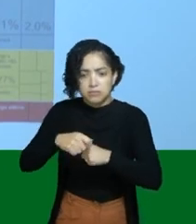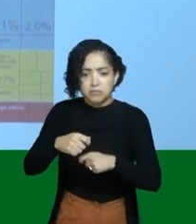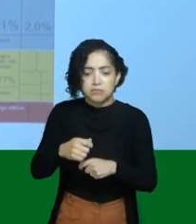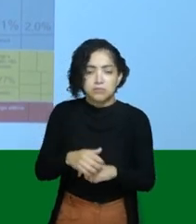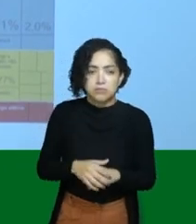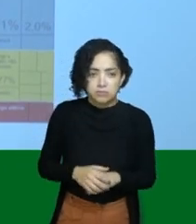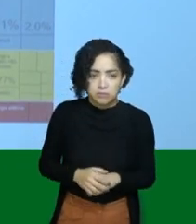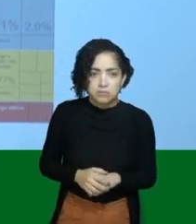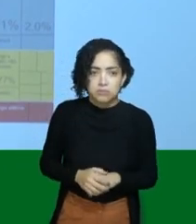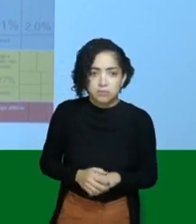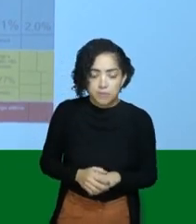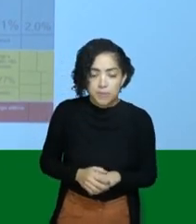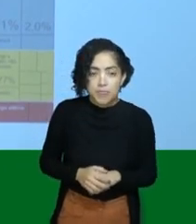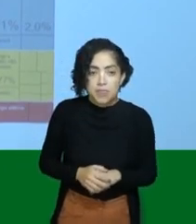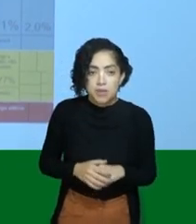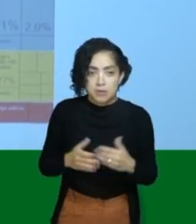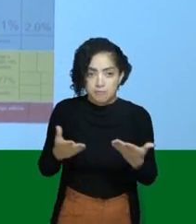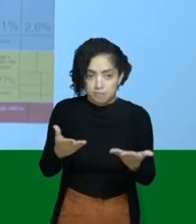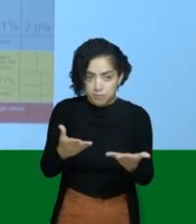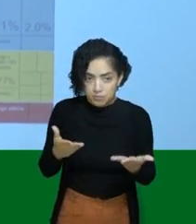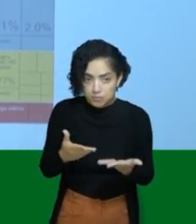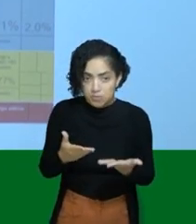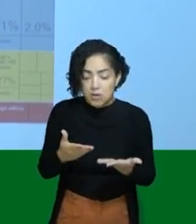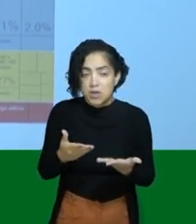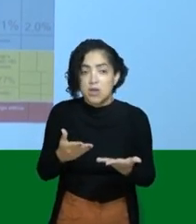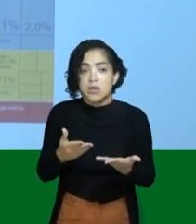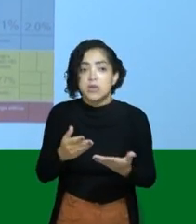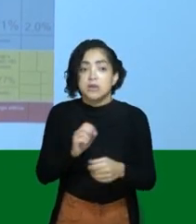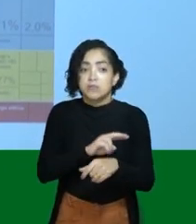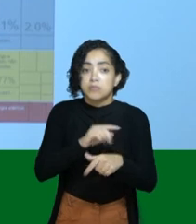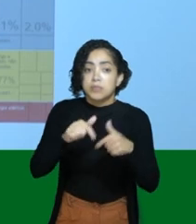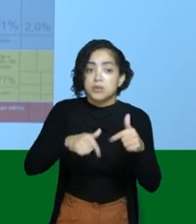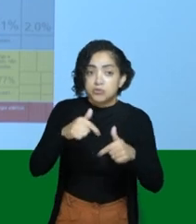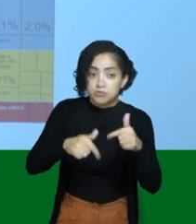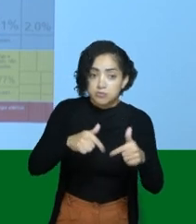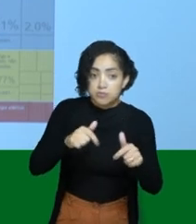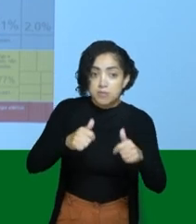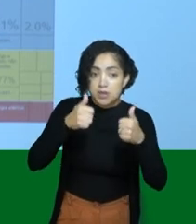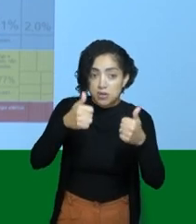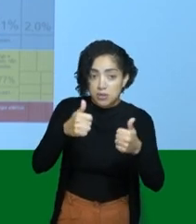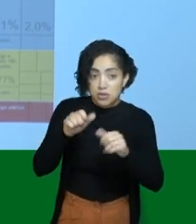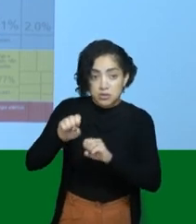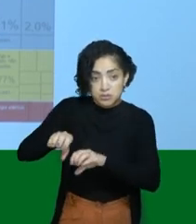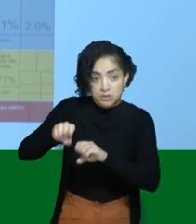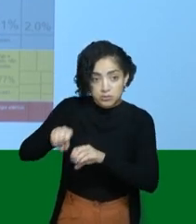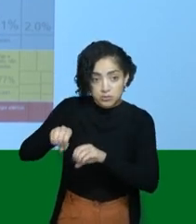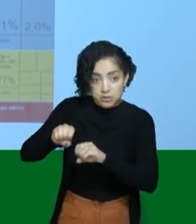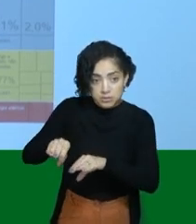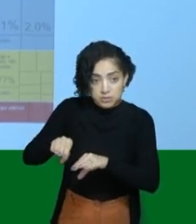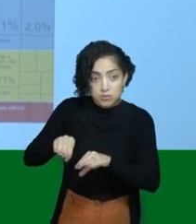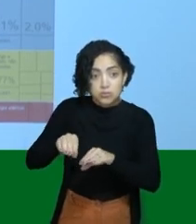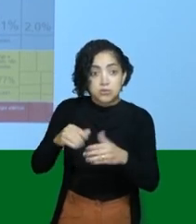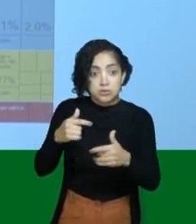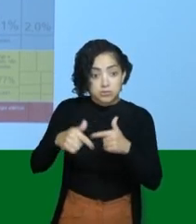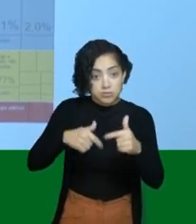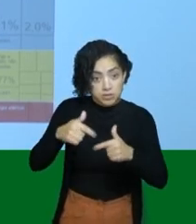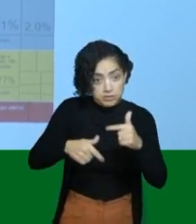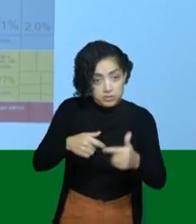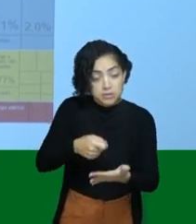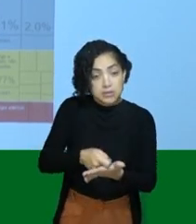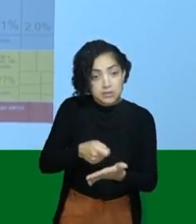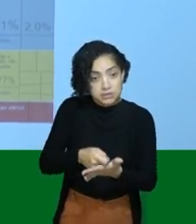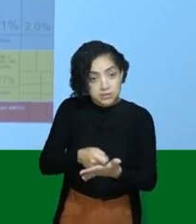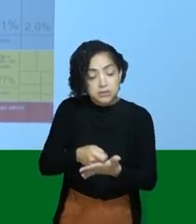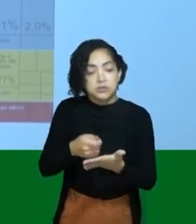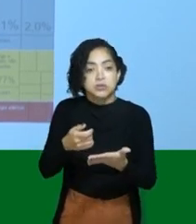perder emprego. Muito pelo contrário, certo? Empregos melhores, educação, né? São empregos que exigem um pouco